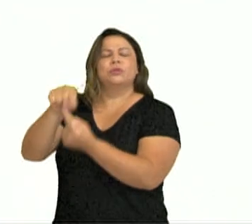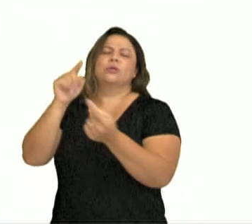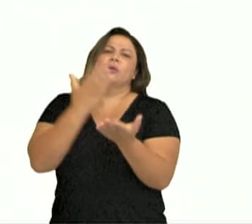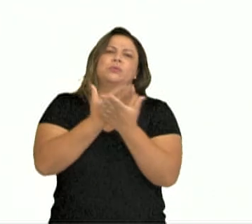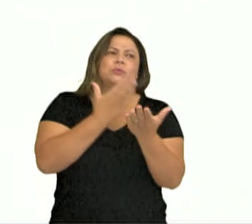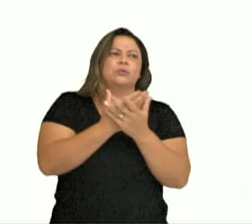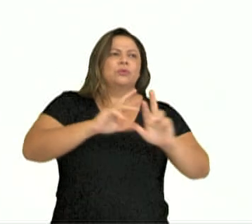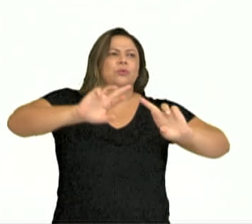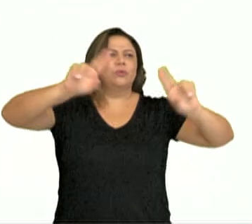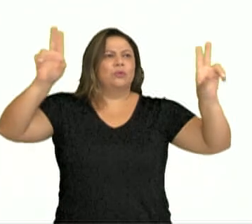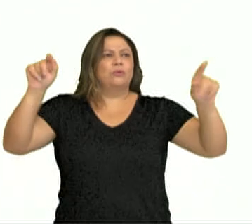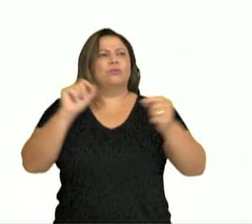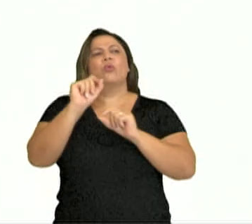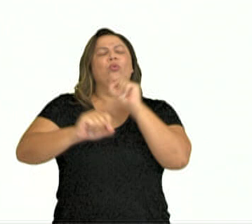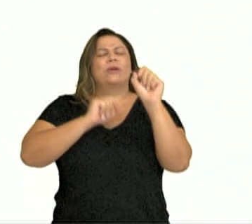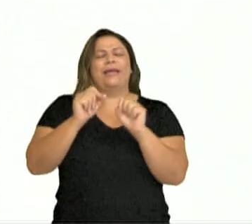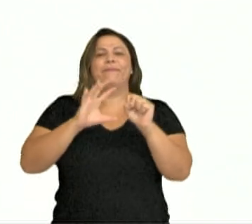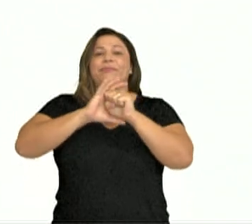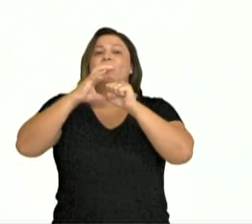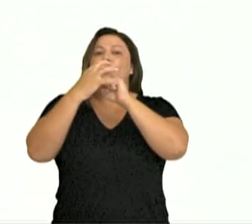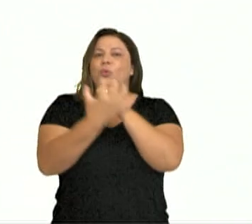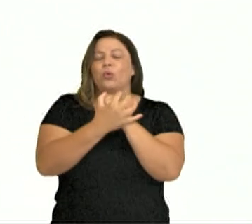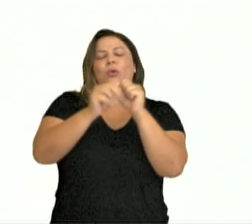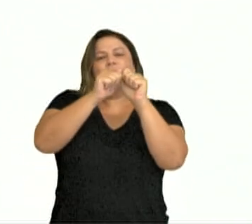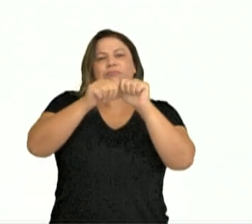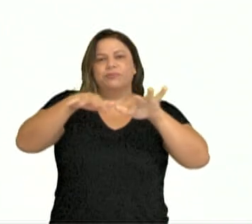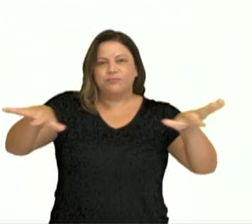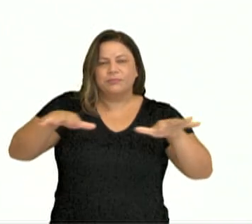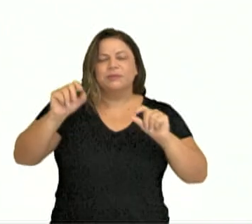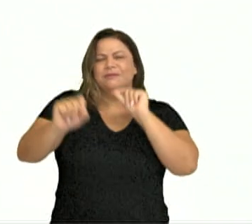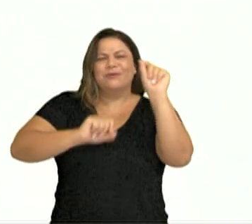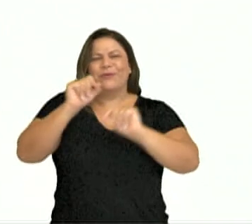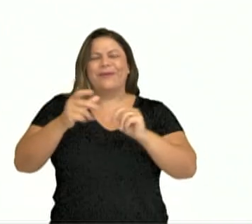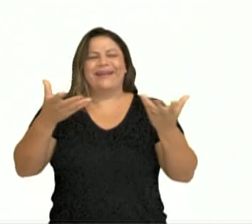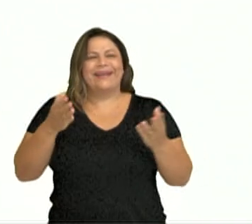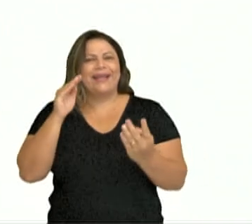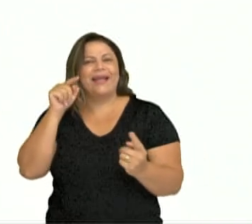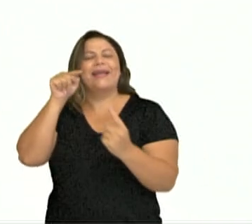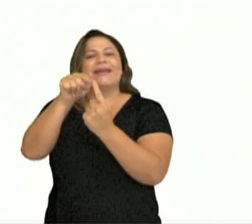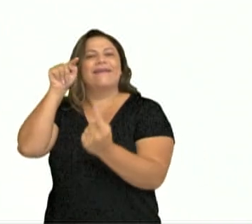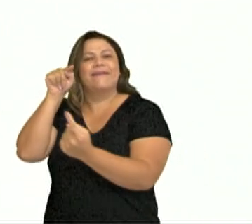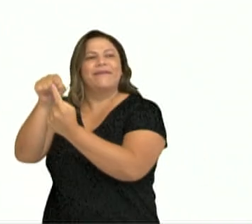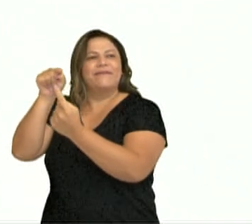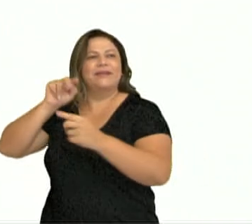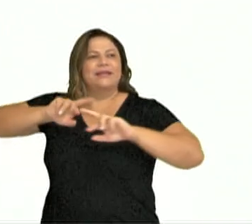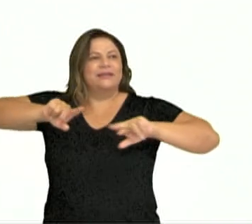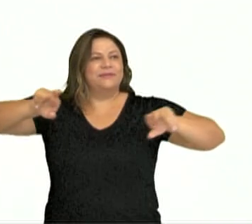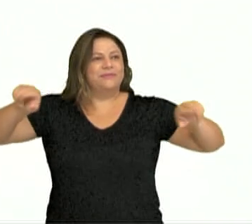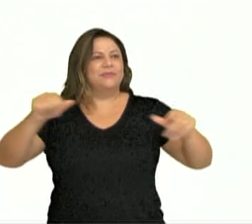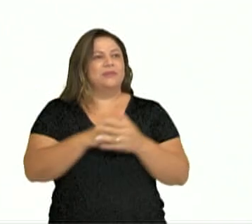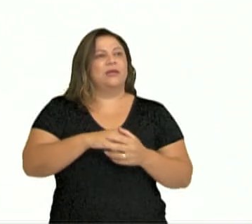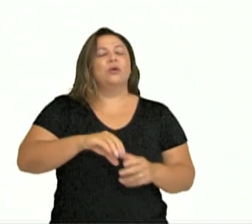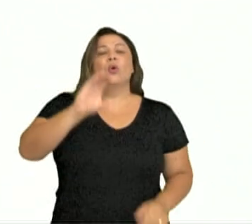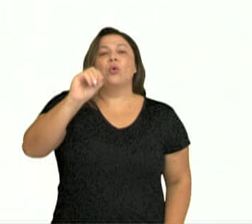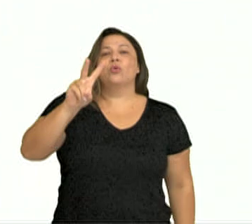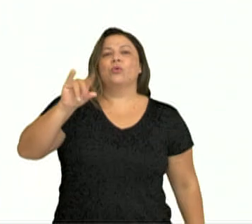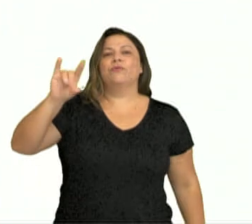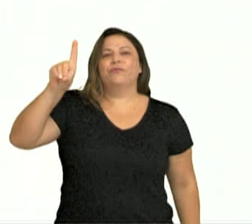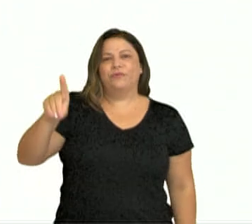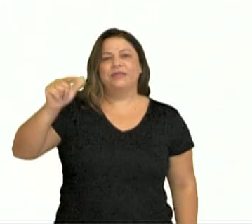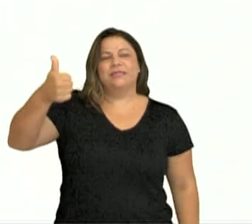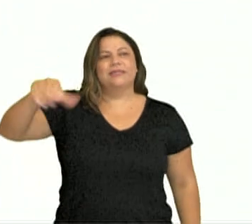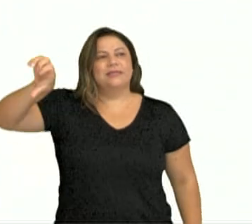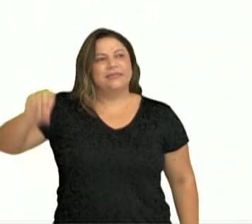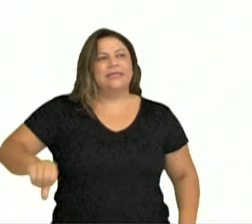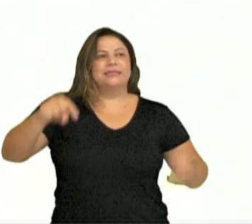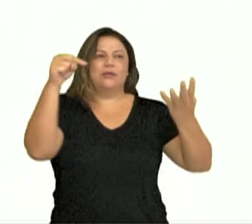novo coronavírus com ênfase em COVID-19 predisposição genética, sequenciamento genômico viral, aparecimento de